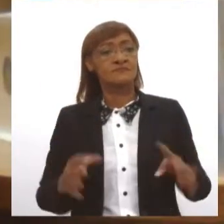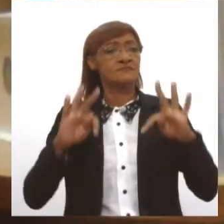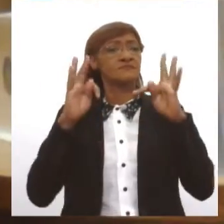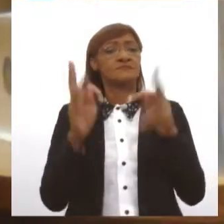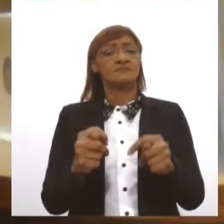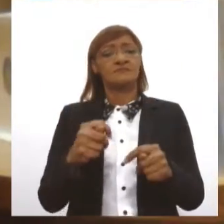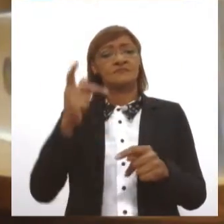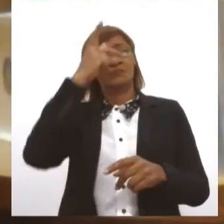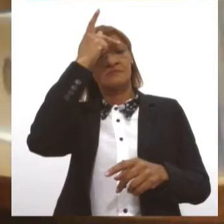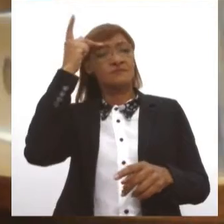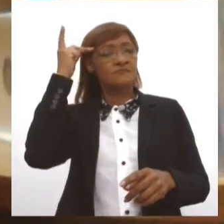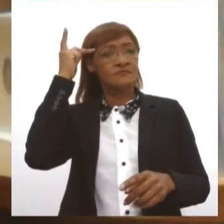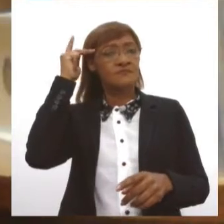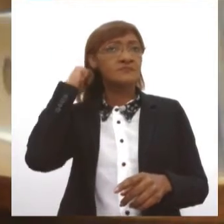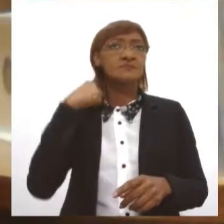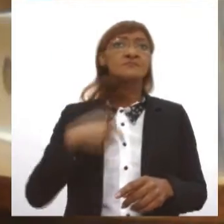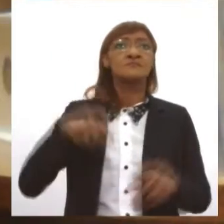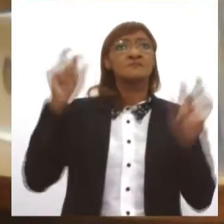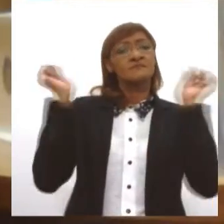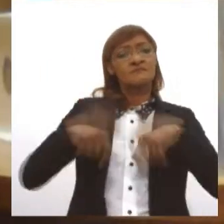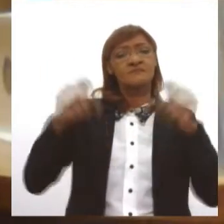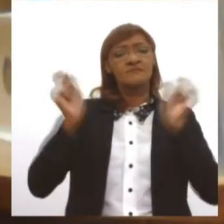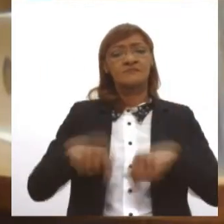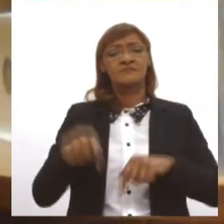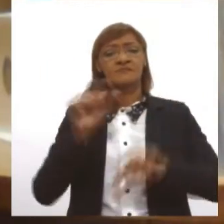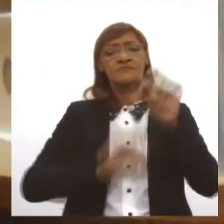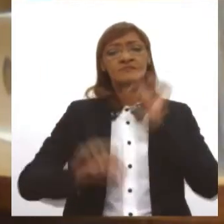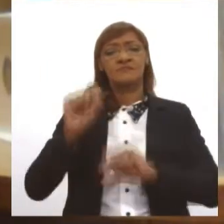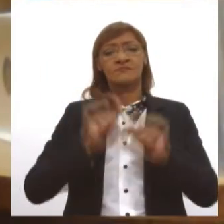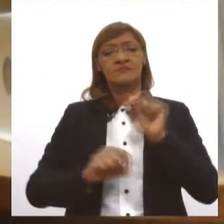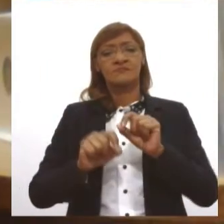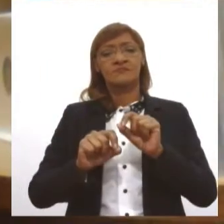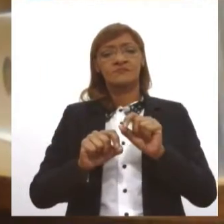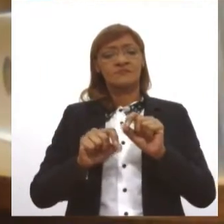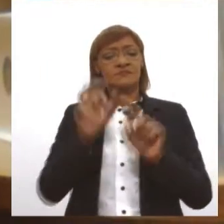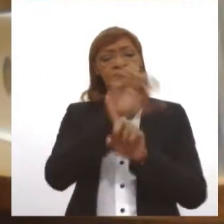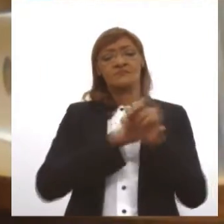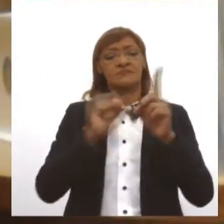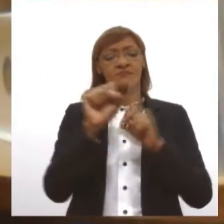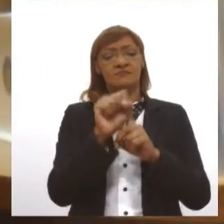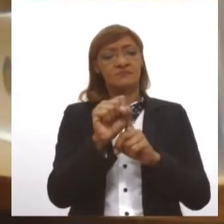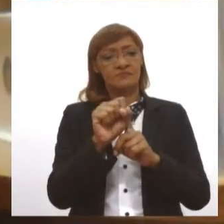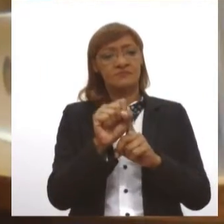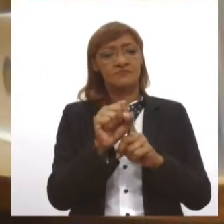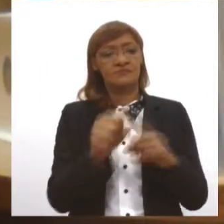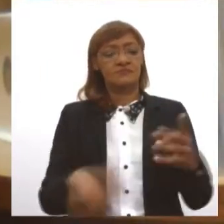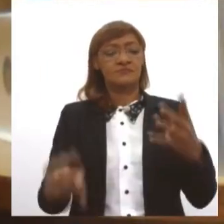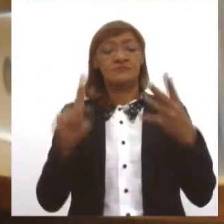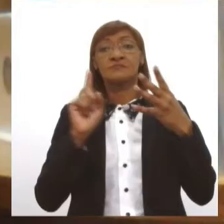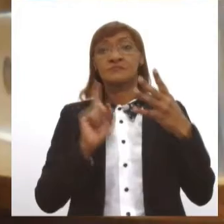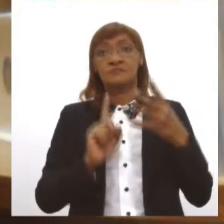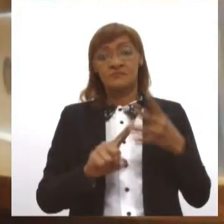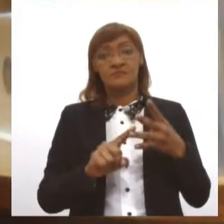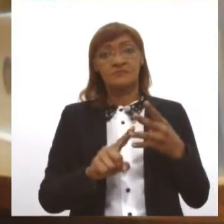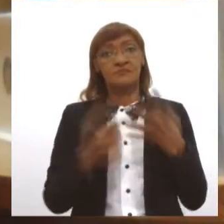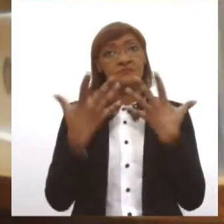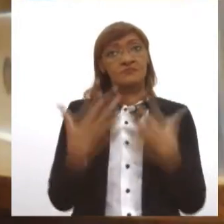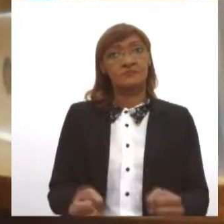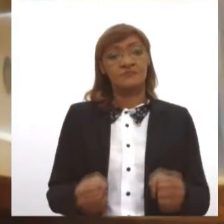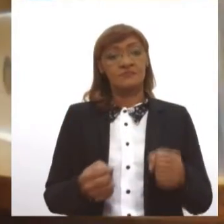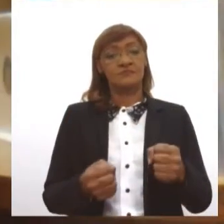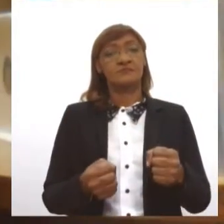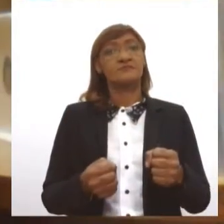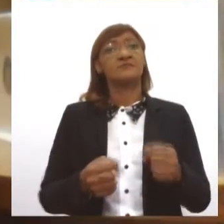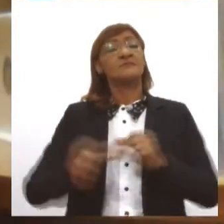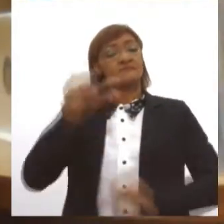e para o outro, para professor e para toda a sociedade. Depois vem o processo da aceitação, e aí a mudança